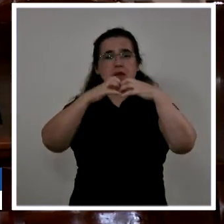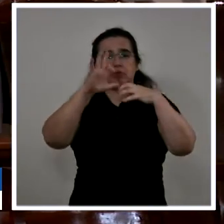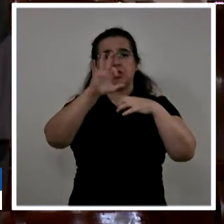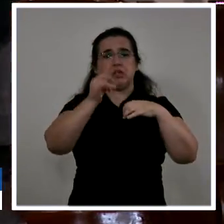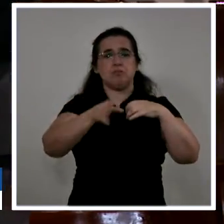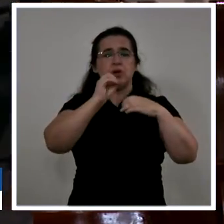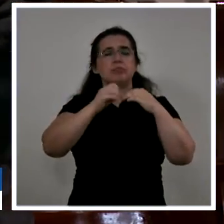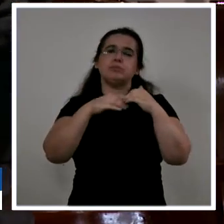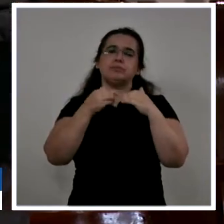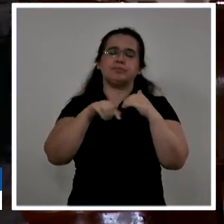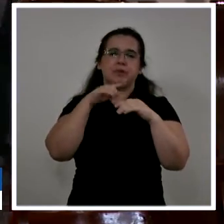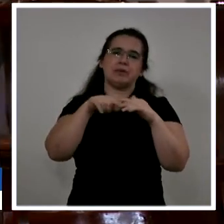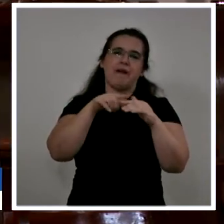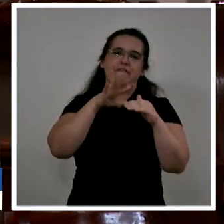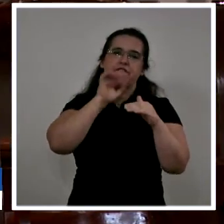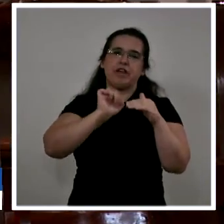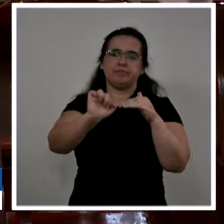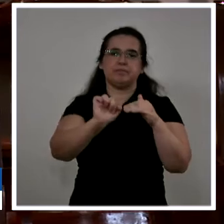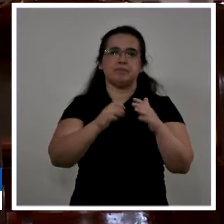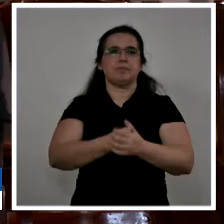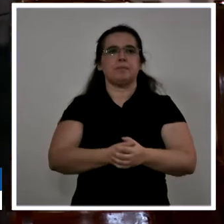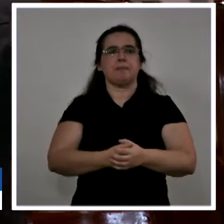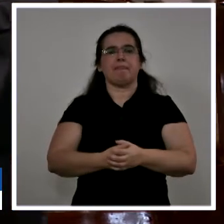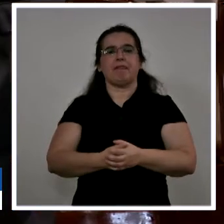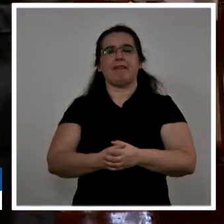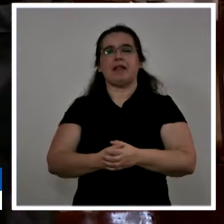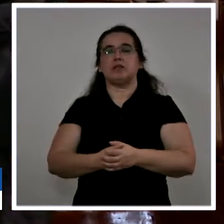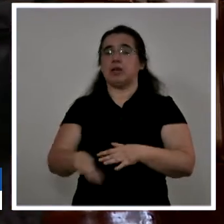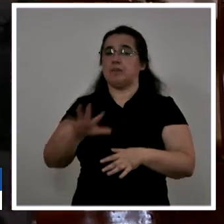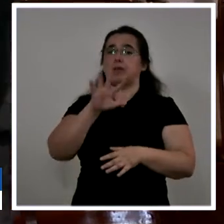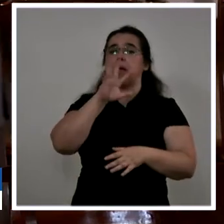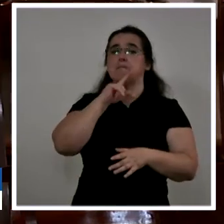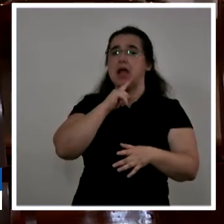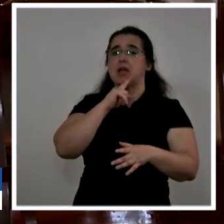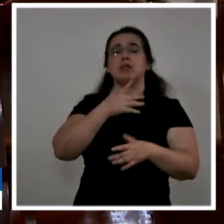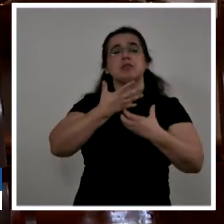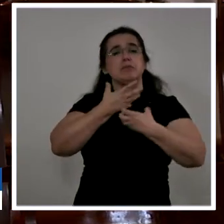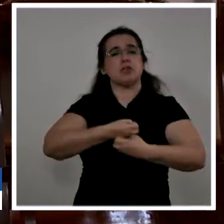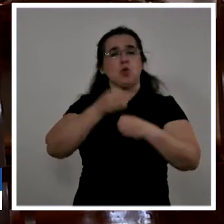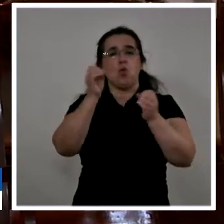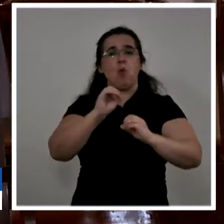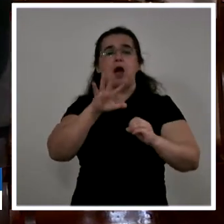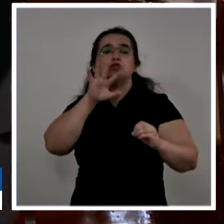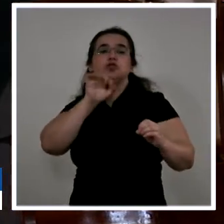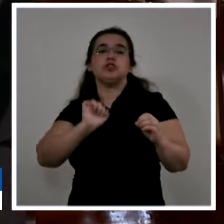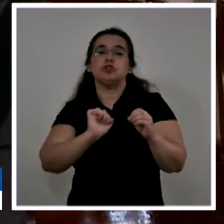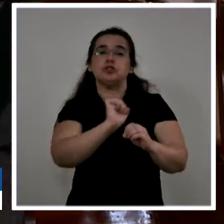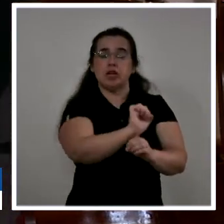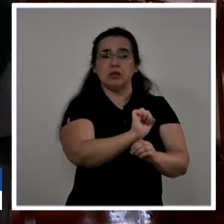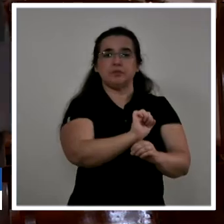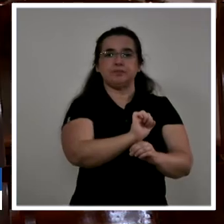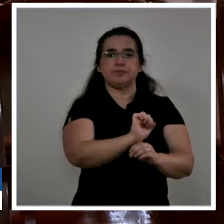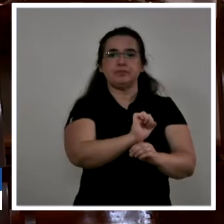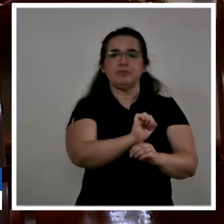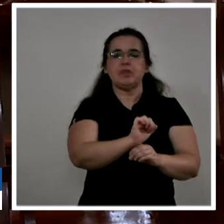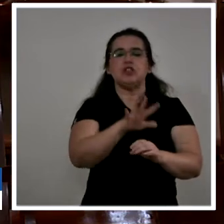with depression, se tiverem aquelas crianças que tinham uma mãe que não tinha problemas de depressão, and I was very, very supportive. E que era muito,